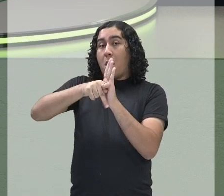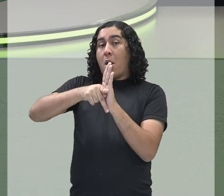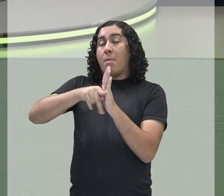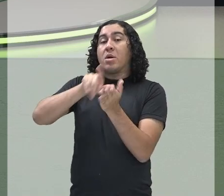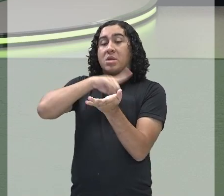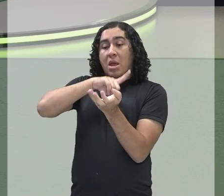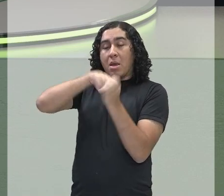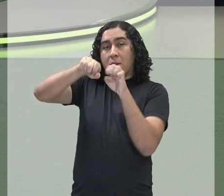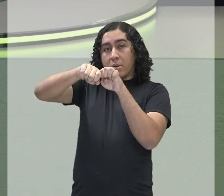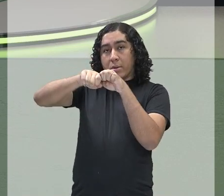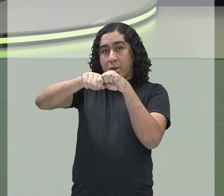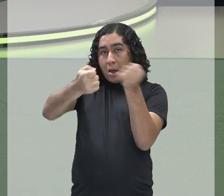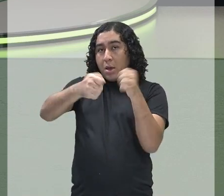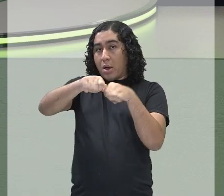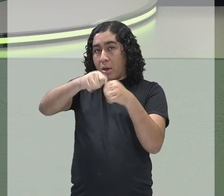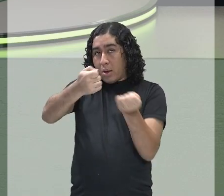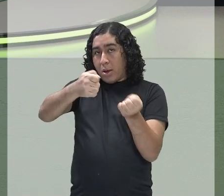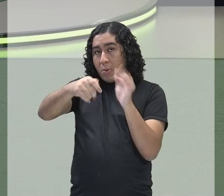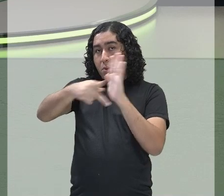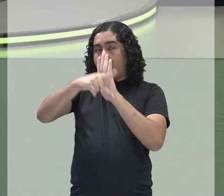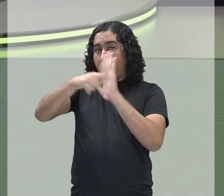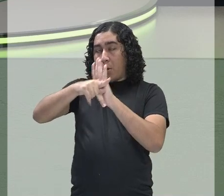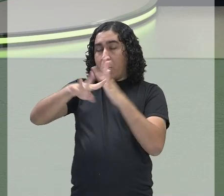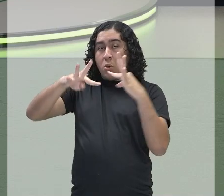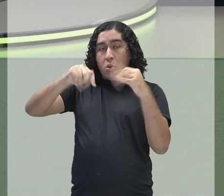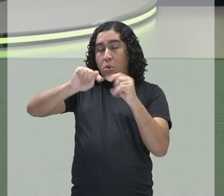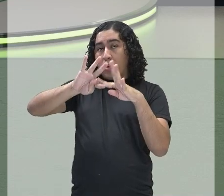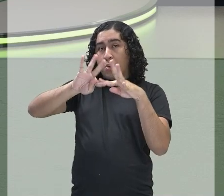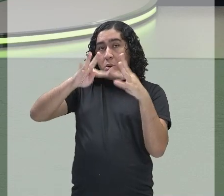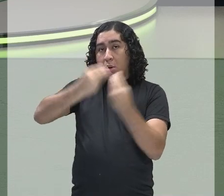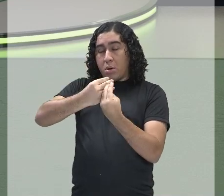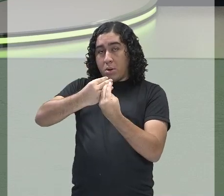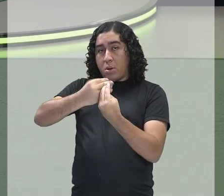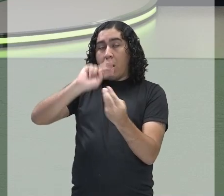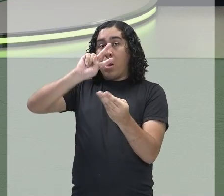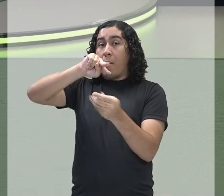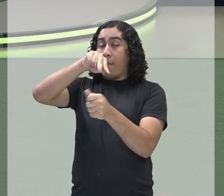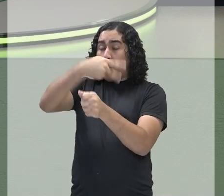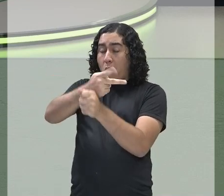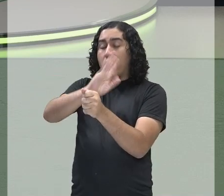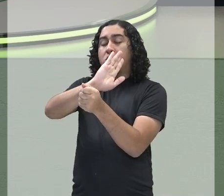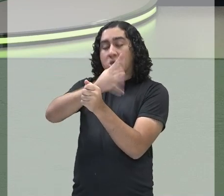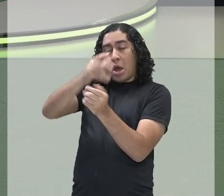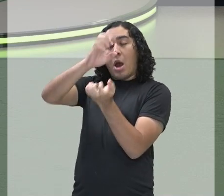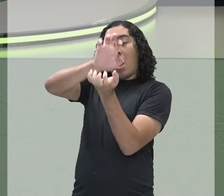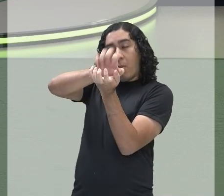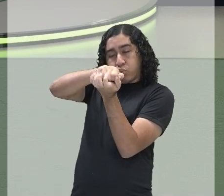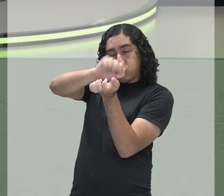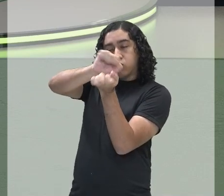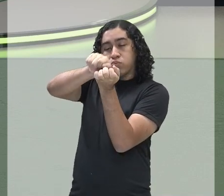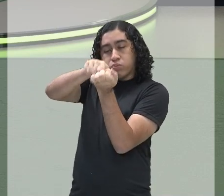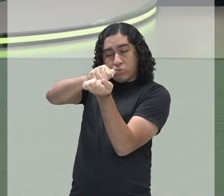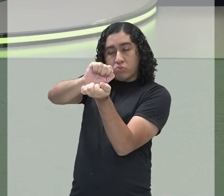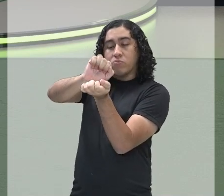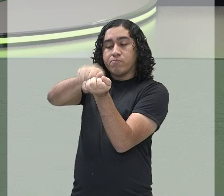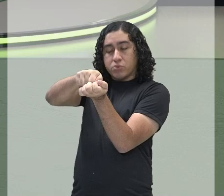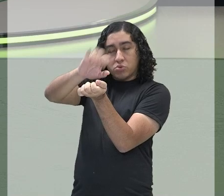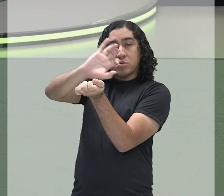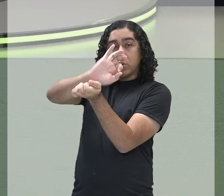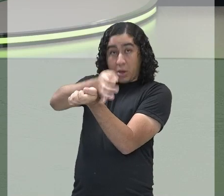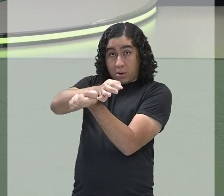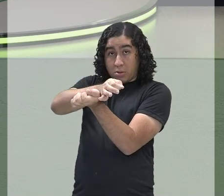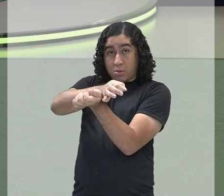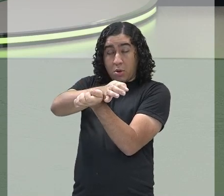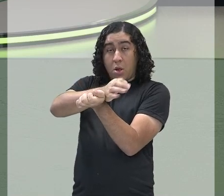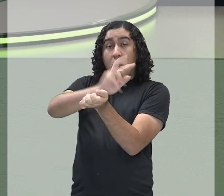quebra específica ali de um carboidrato. E aí, depois que nós mastigamos, a nossa língua realiza o movimento da comida,